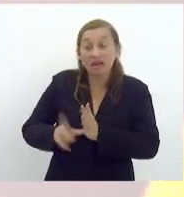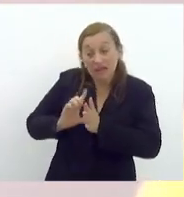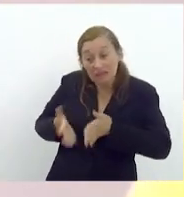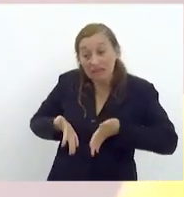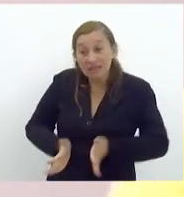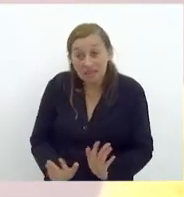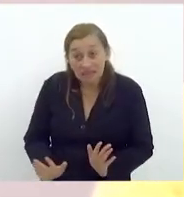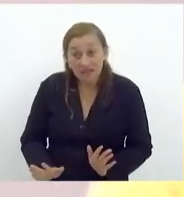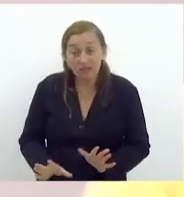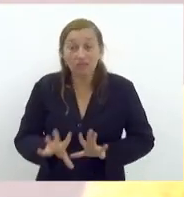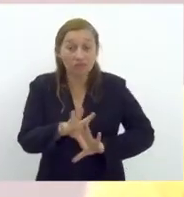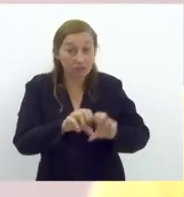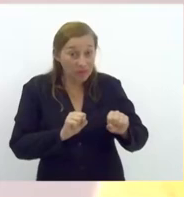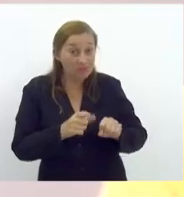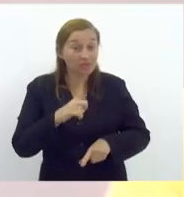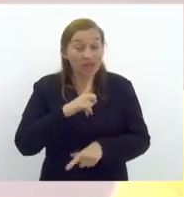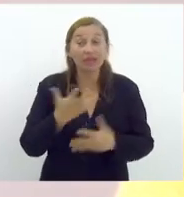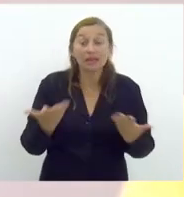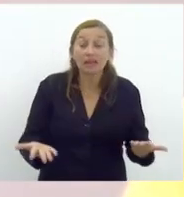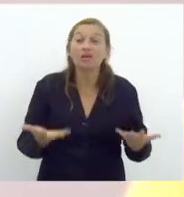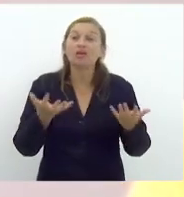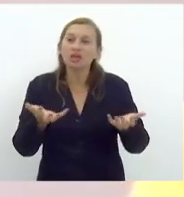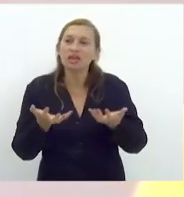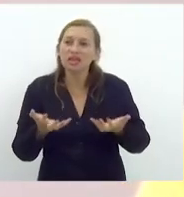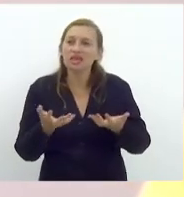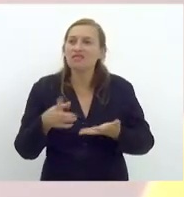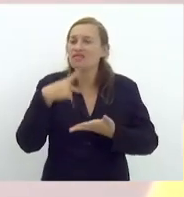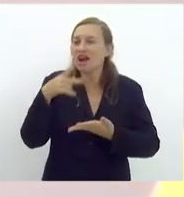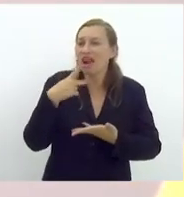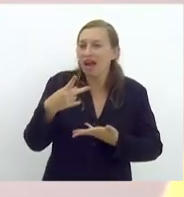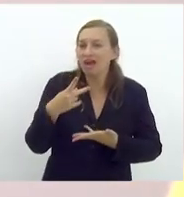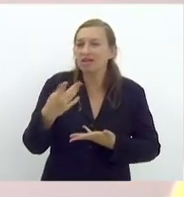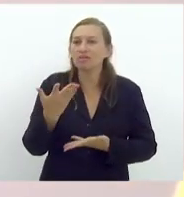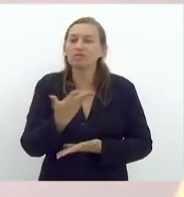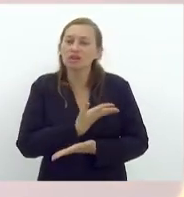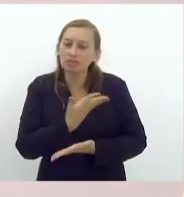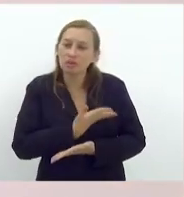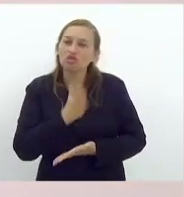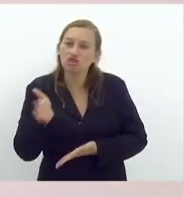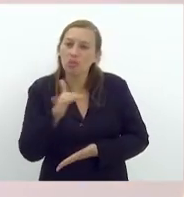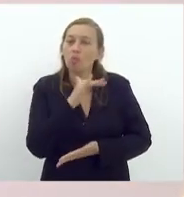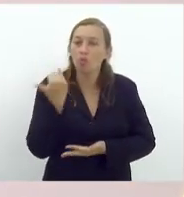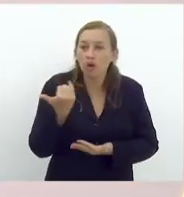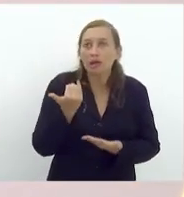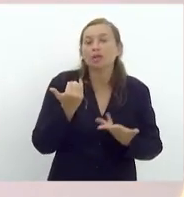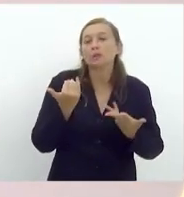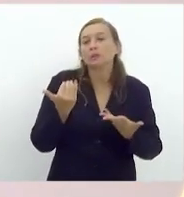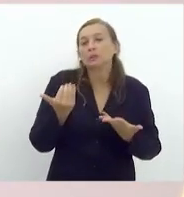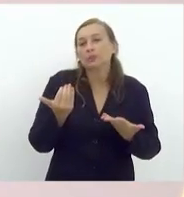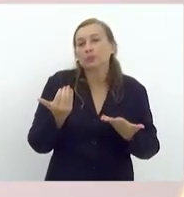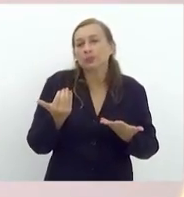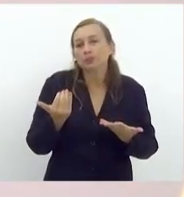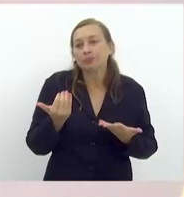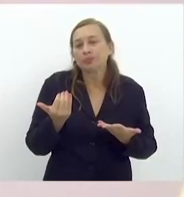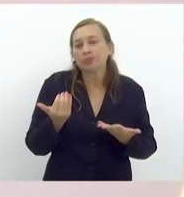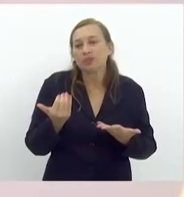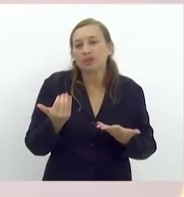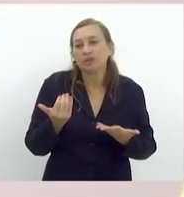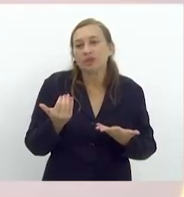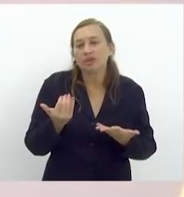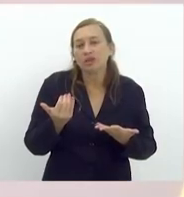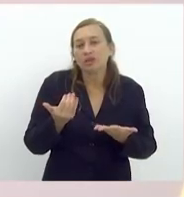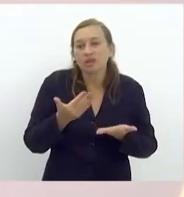muita informação Então eu queria falar da galera que já foi e que puxou muito